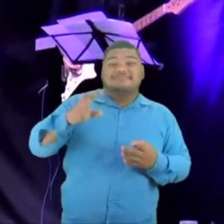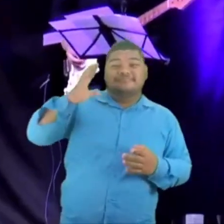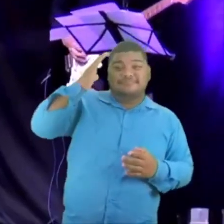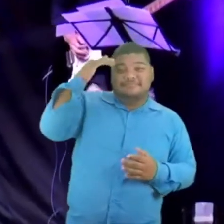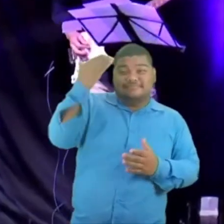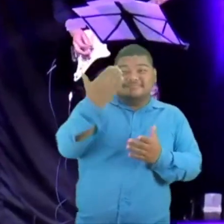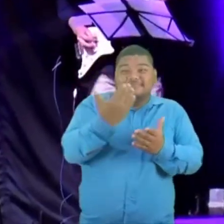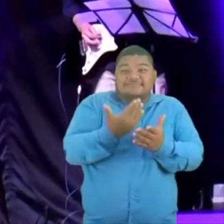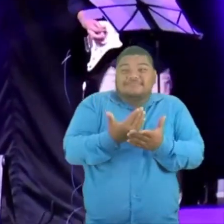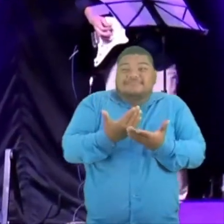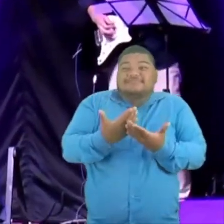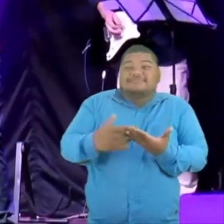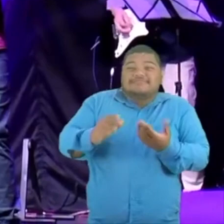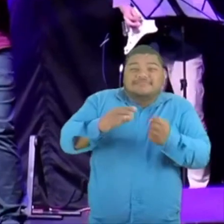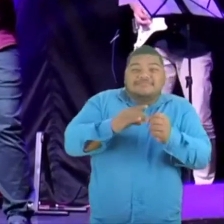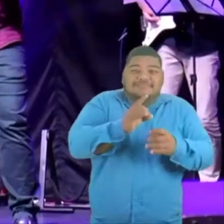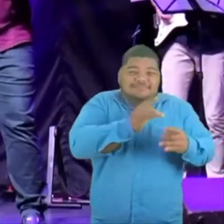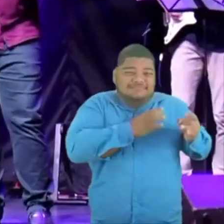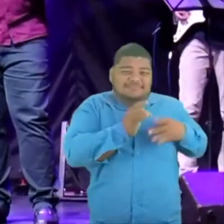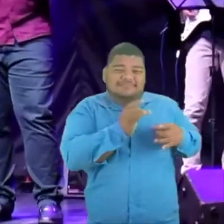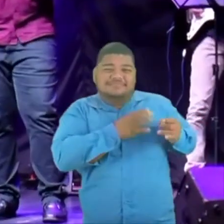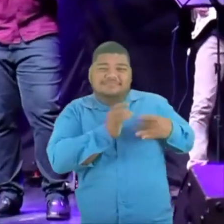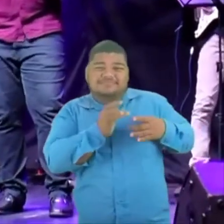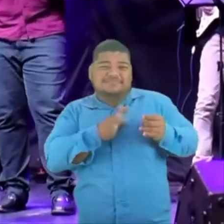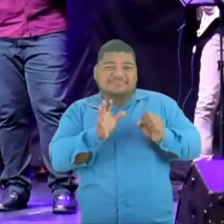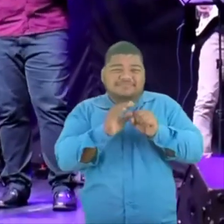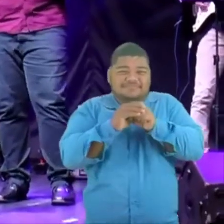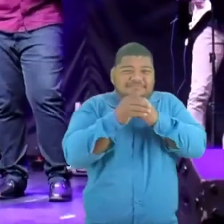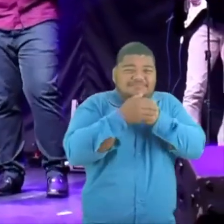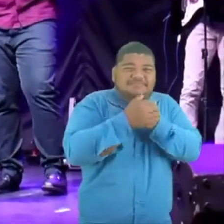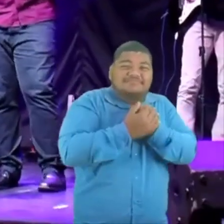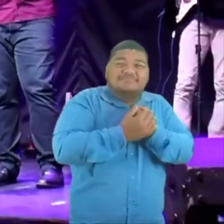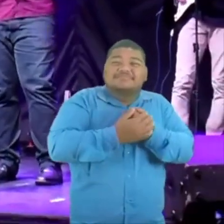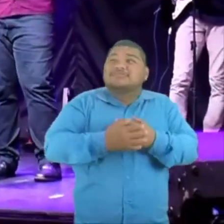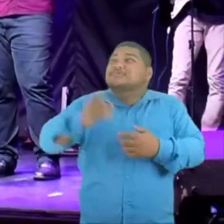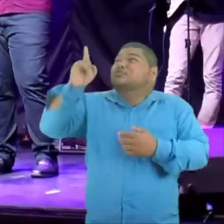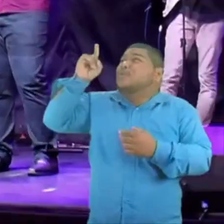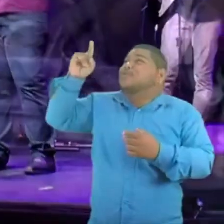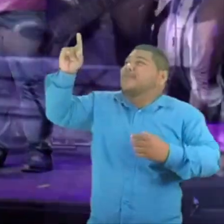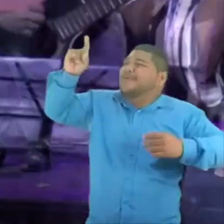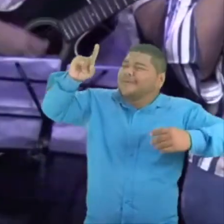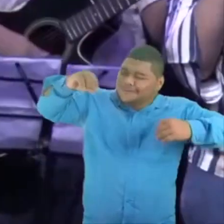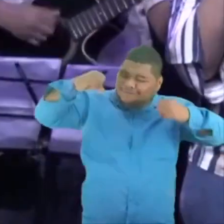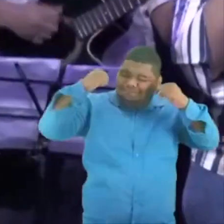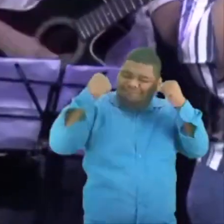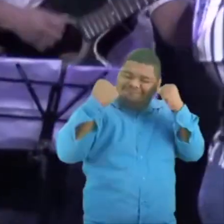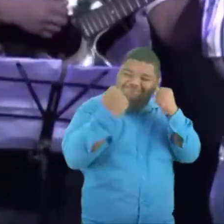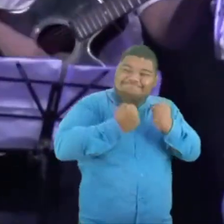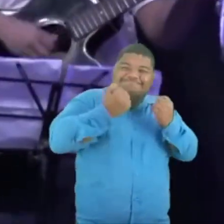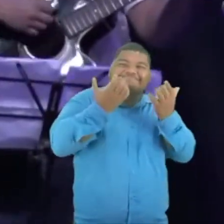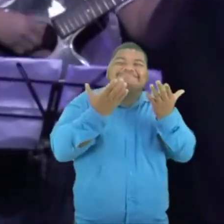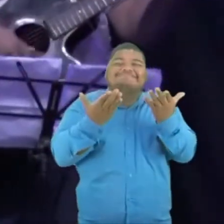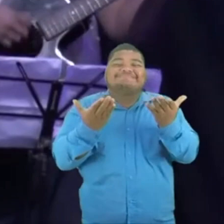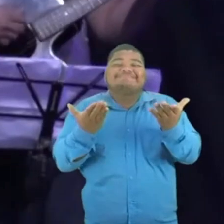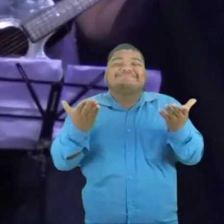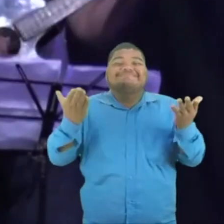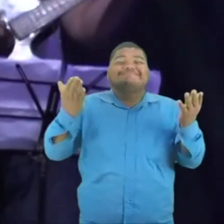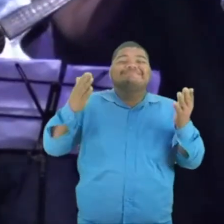de todas as coisas. meus temores, tua forte